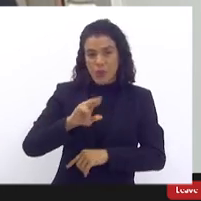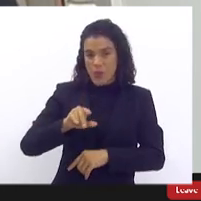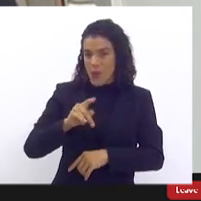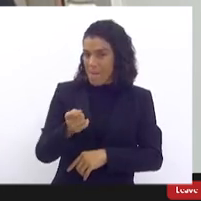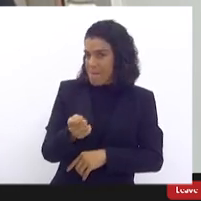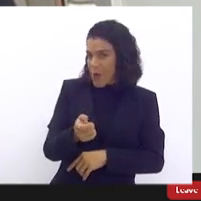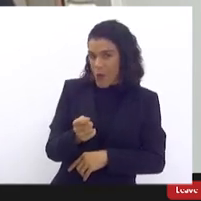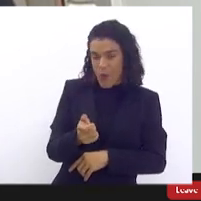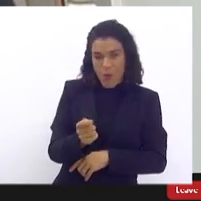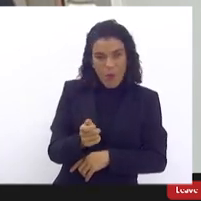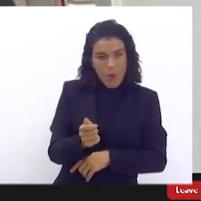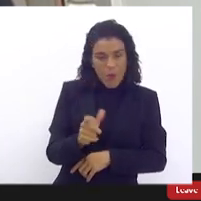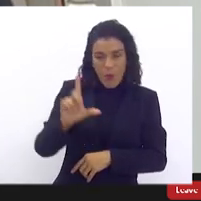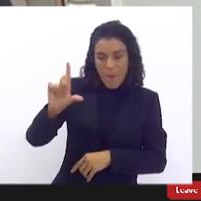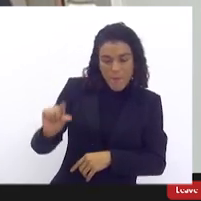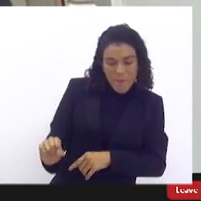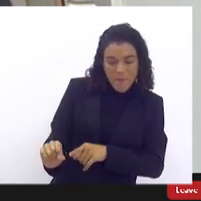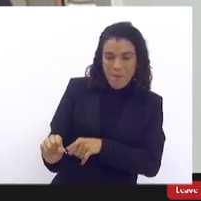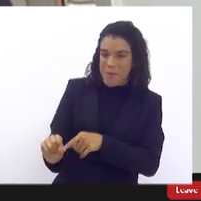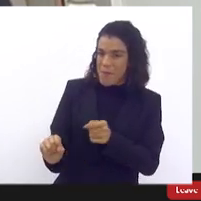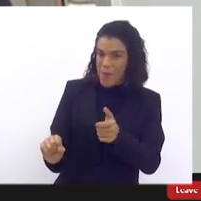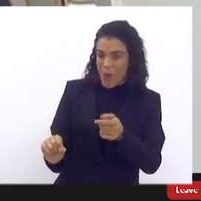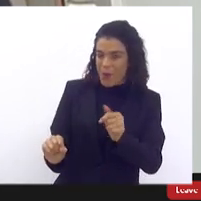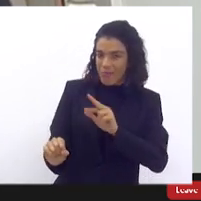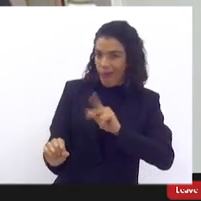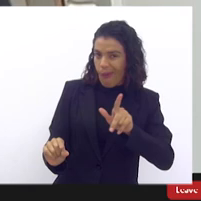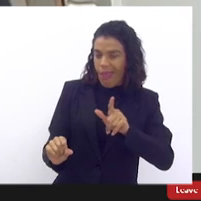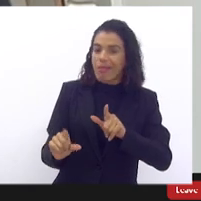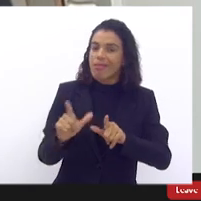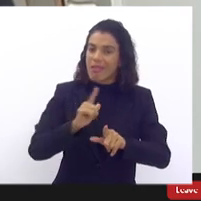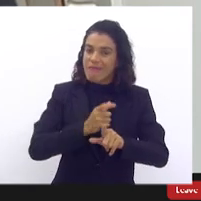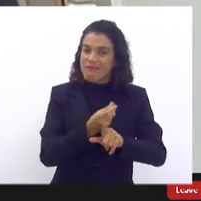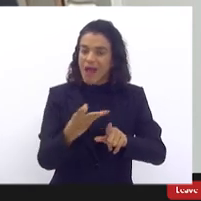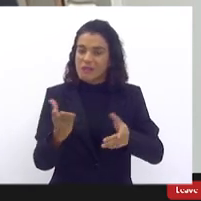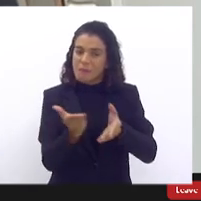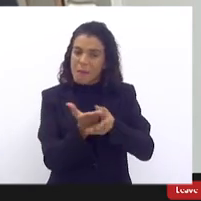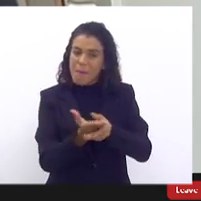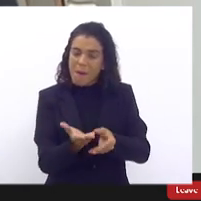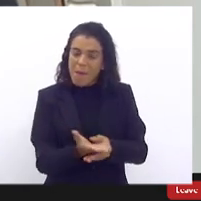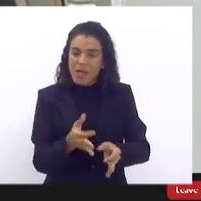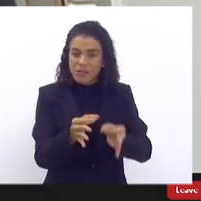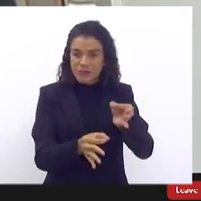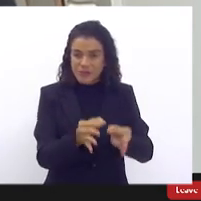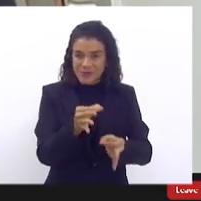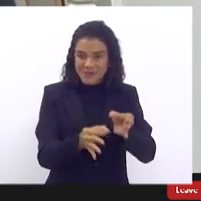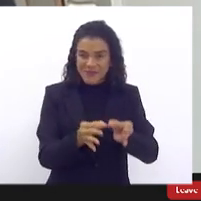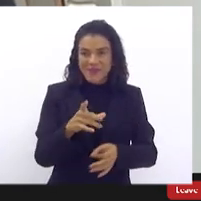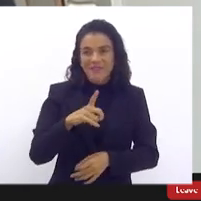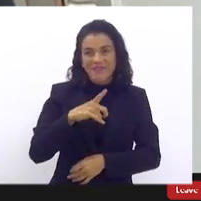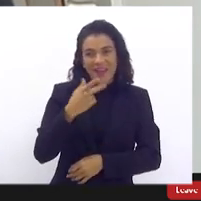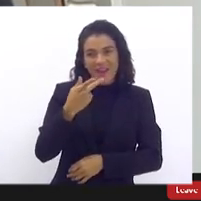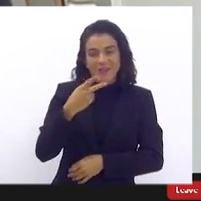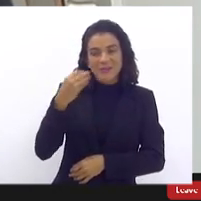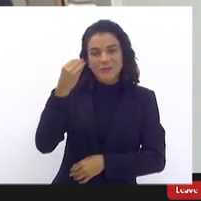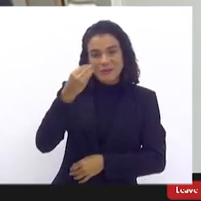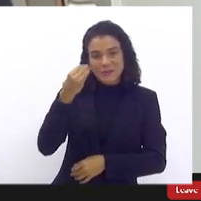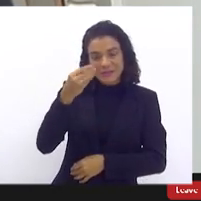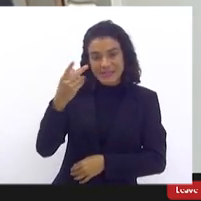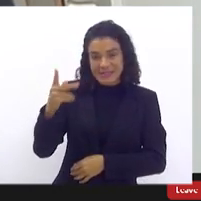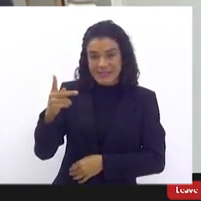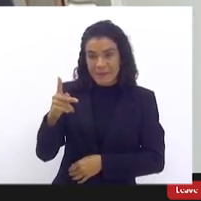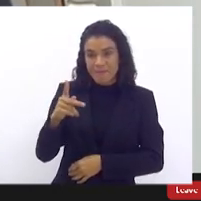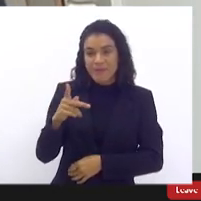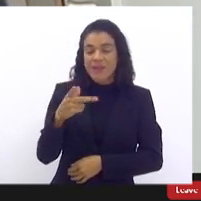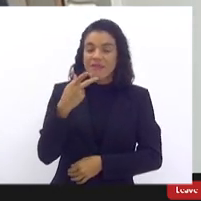baixo. Mas a gente muitas vezes está falando, e eu acho que isso a doutora Adriana tem uma experiência gigante, ela vai poder falar um pouco sobre isso. Muitas vezes a